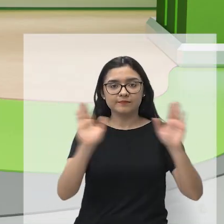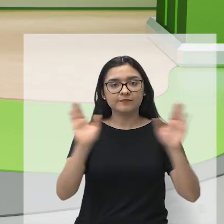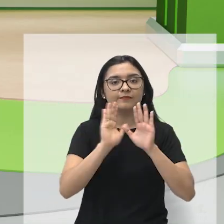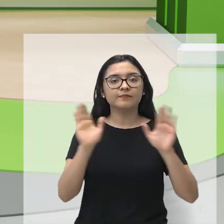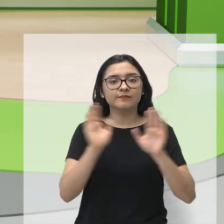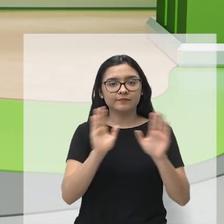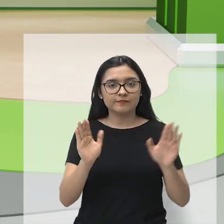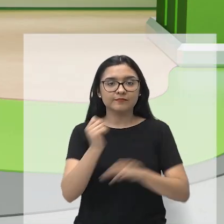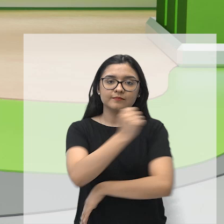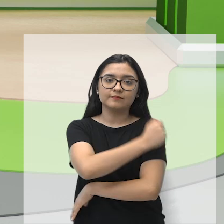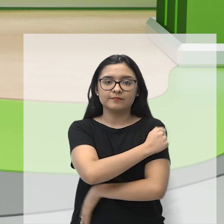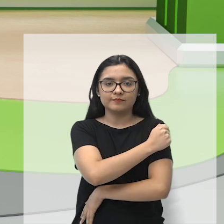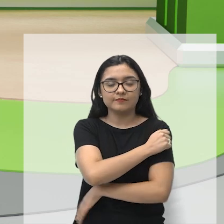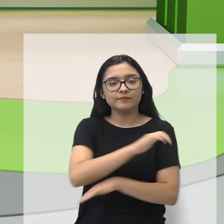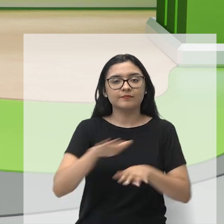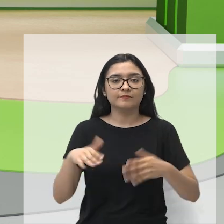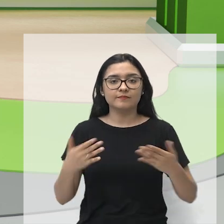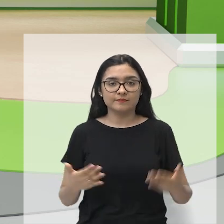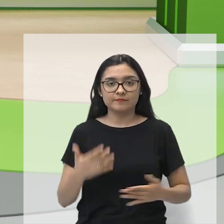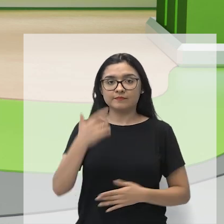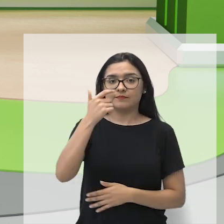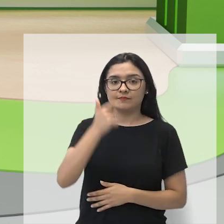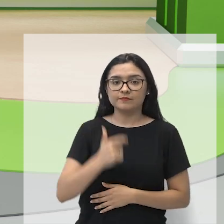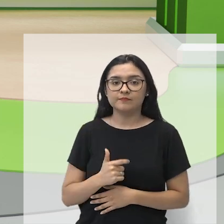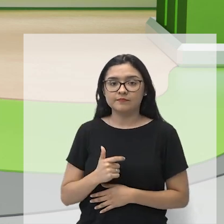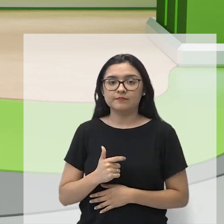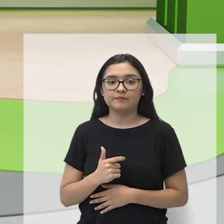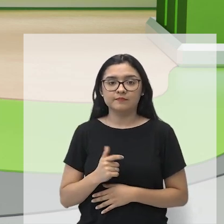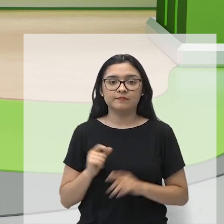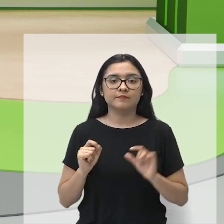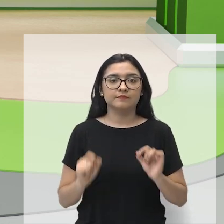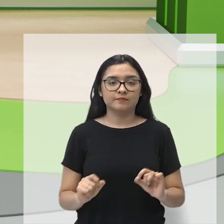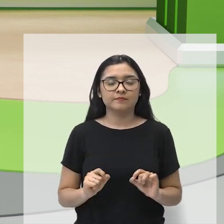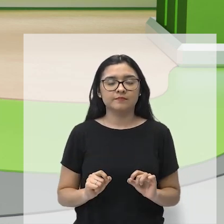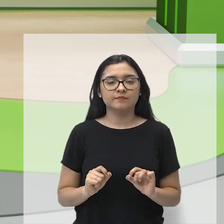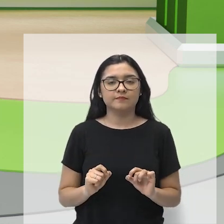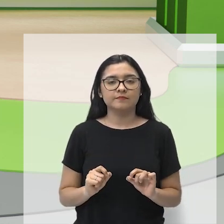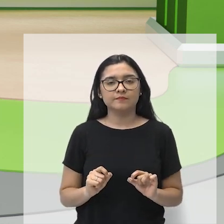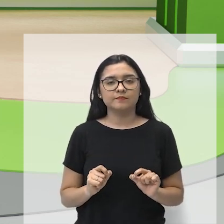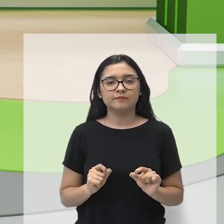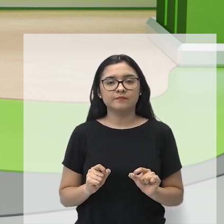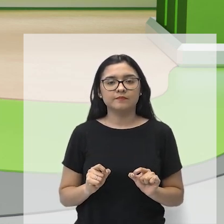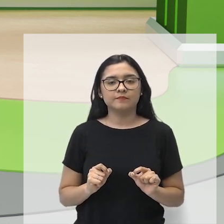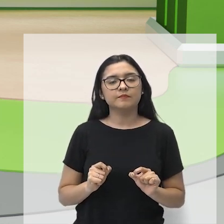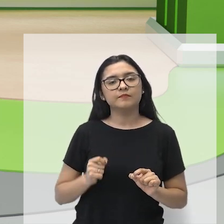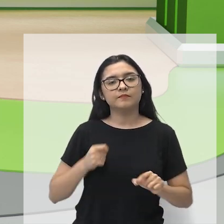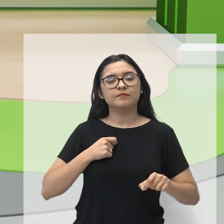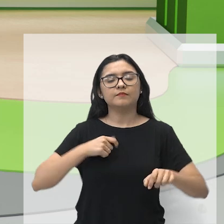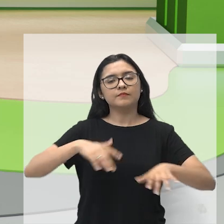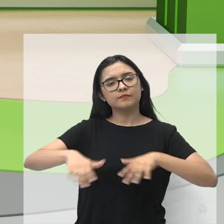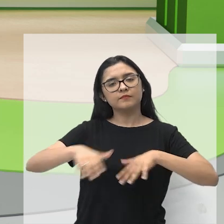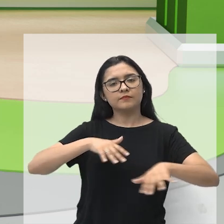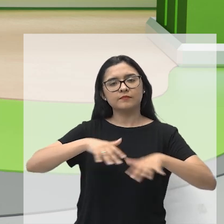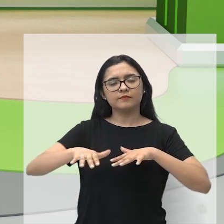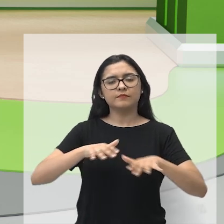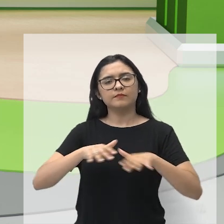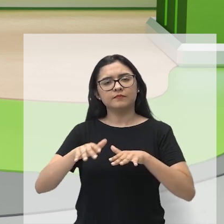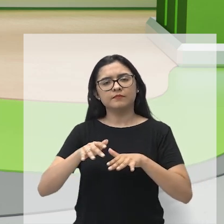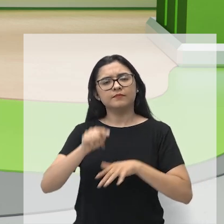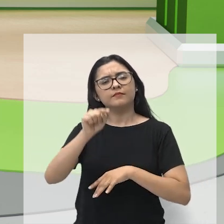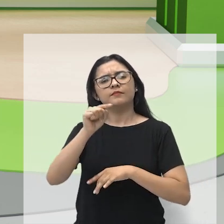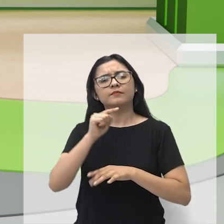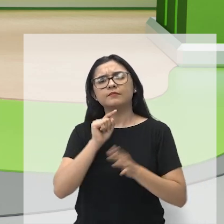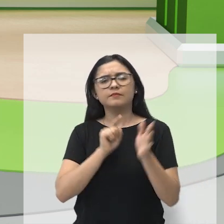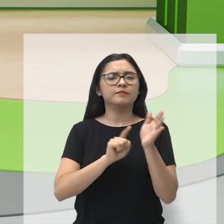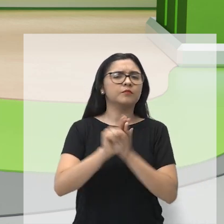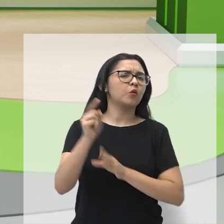jovens cientistas, a professora aqui, ó, para realizar esses movimentos, você já se perguntou como é que eu